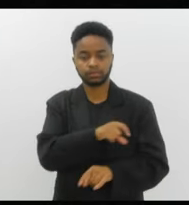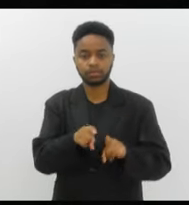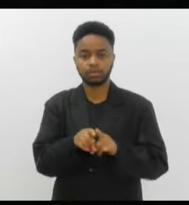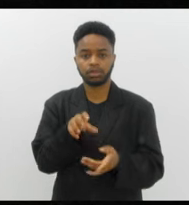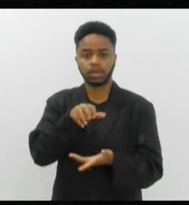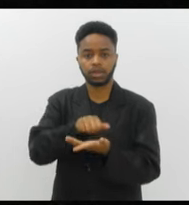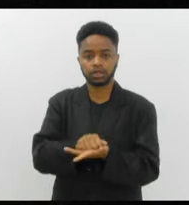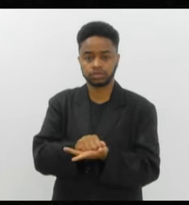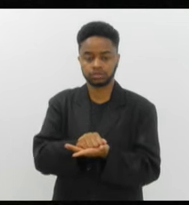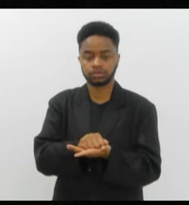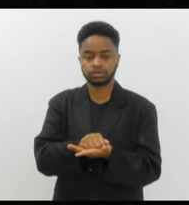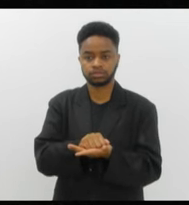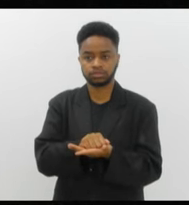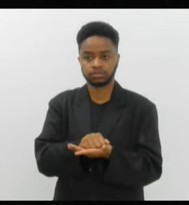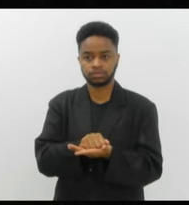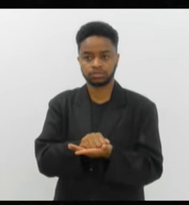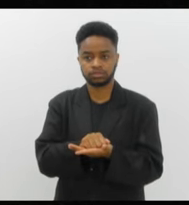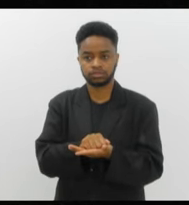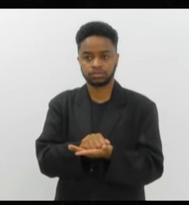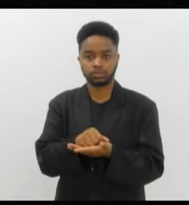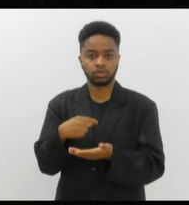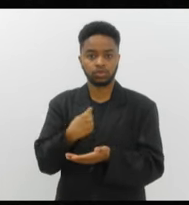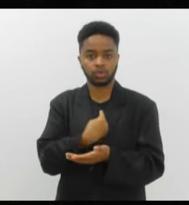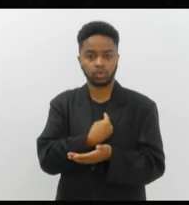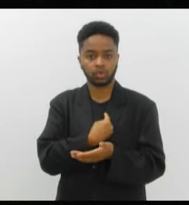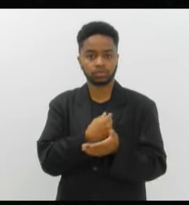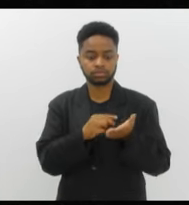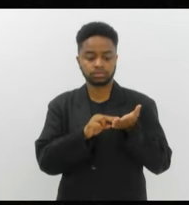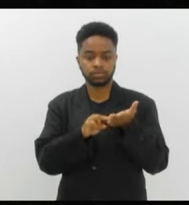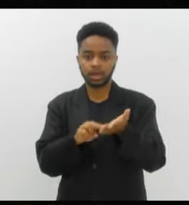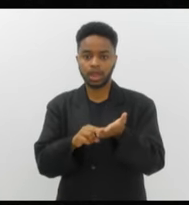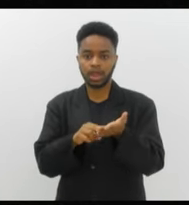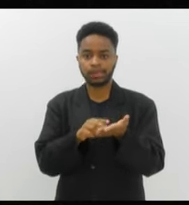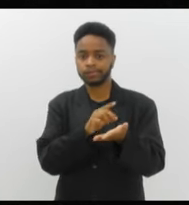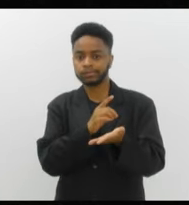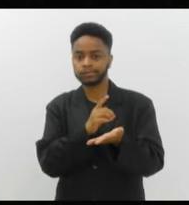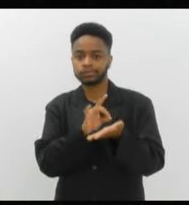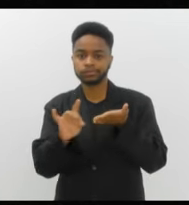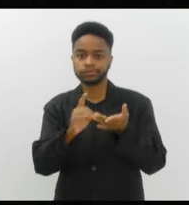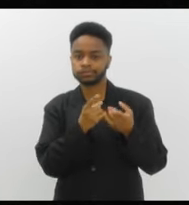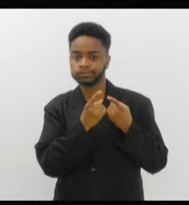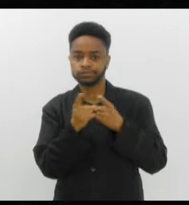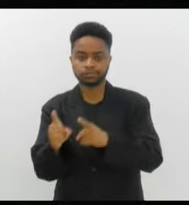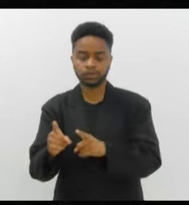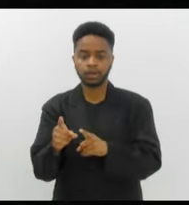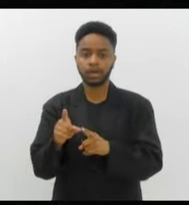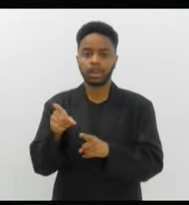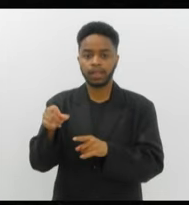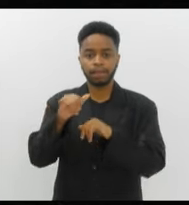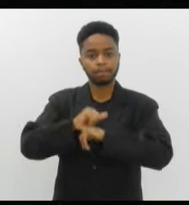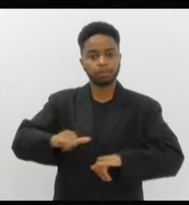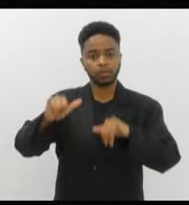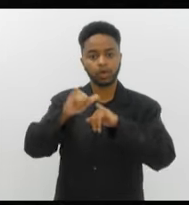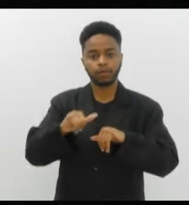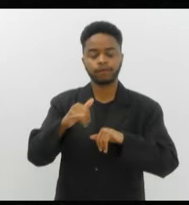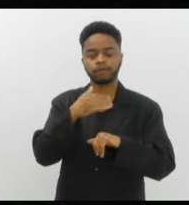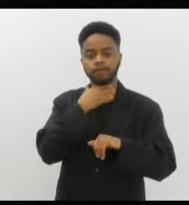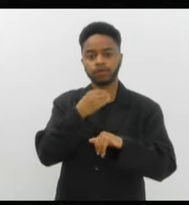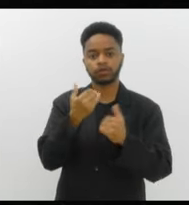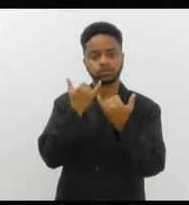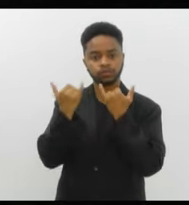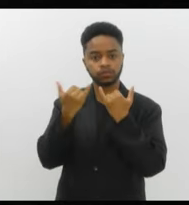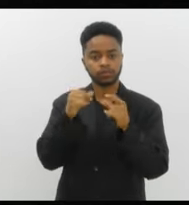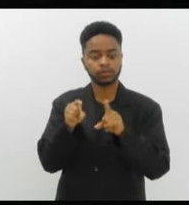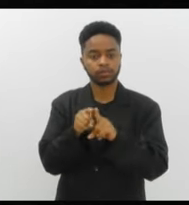também a nossa moção de repúdio a esse que foi o maior propagador de fake news, a esse que é